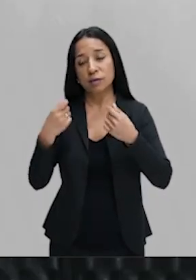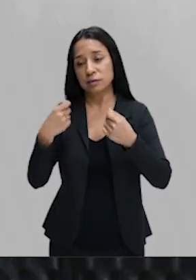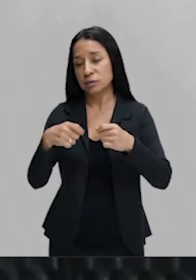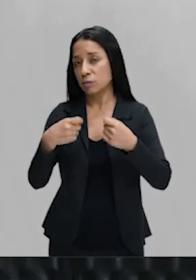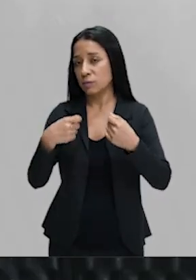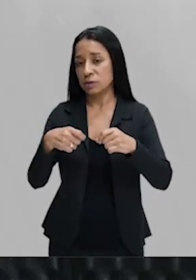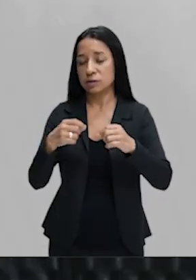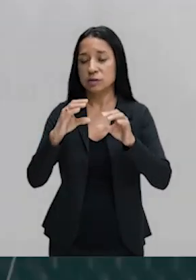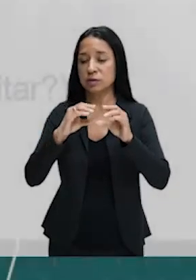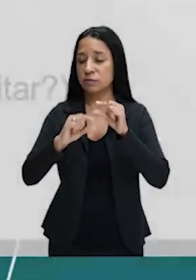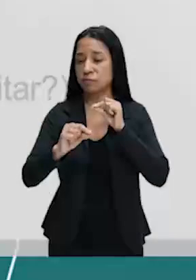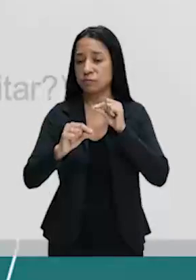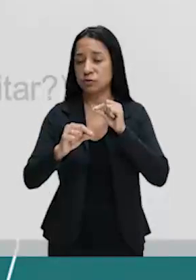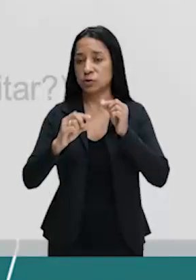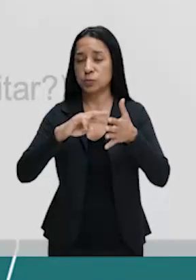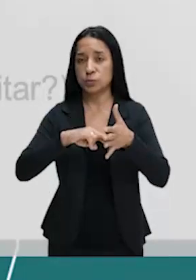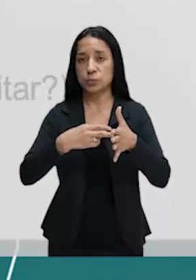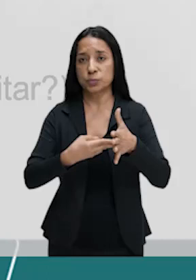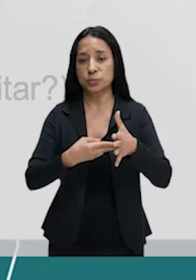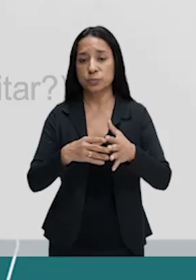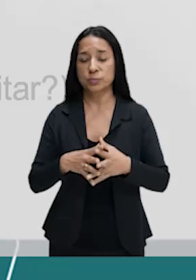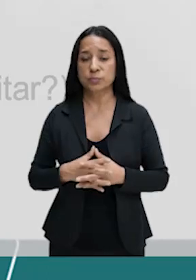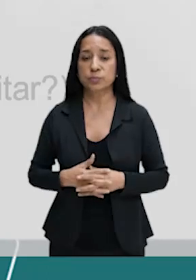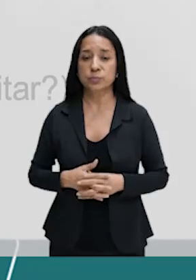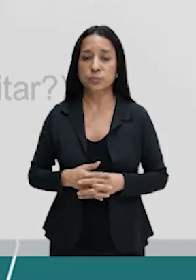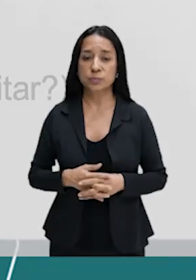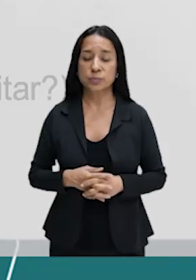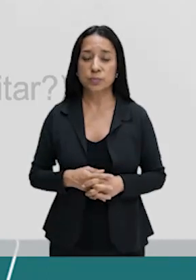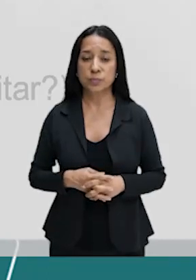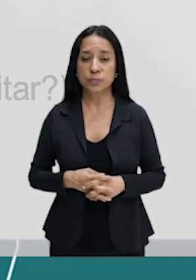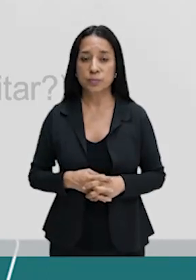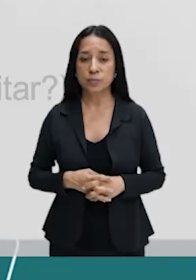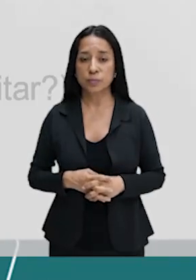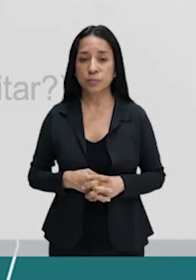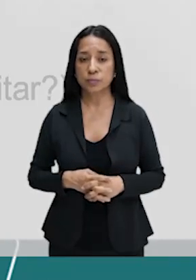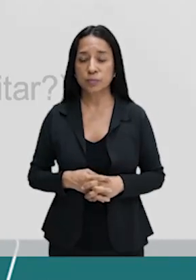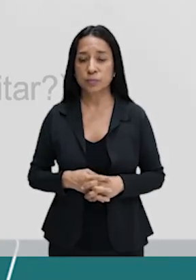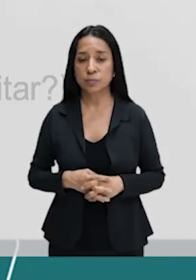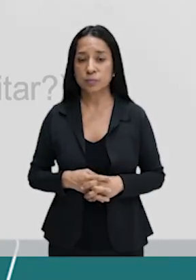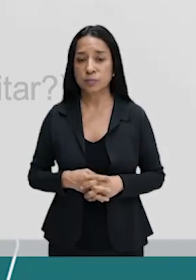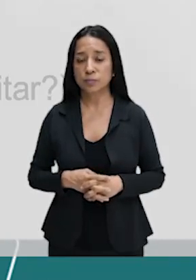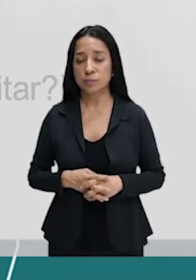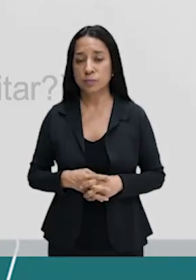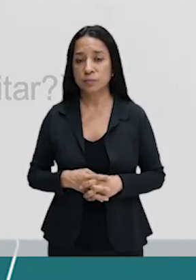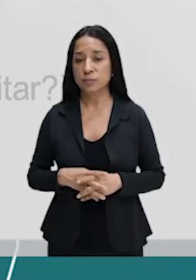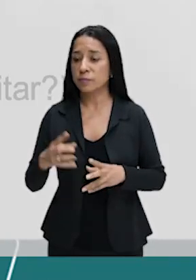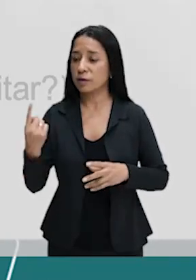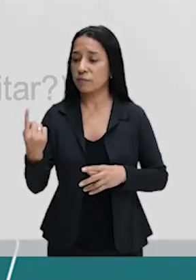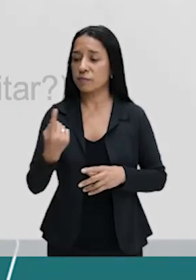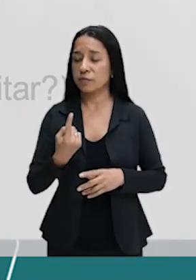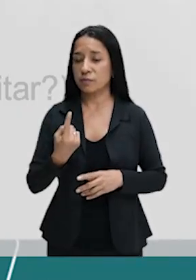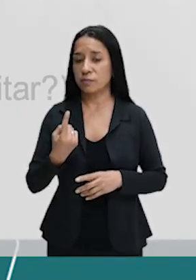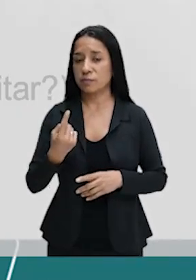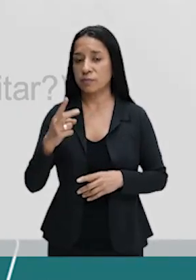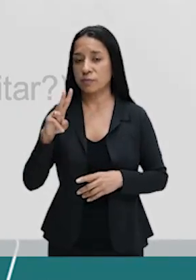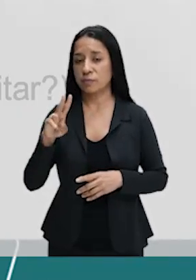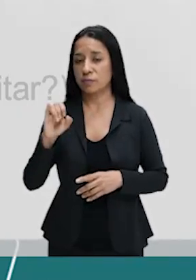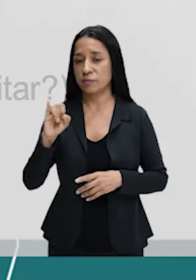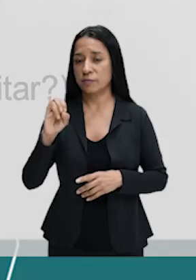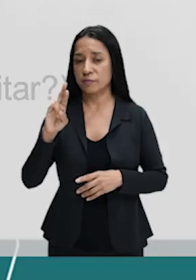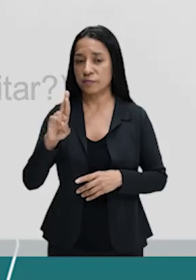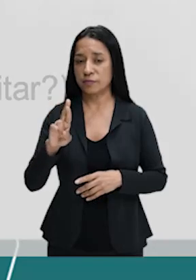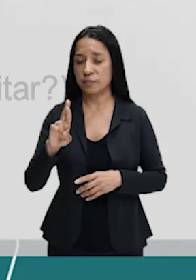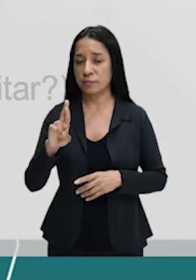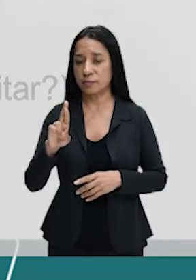falar, tá bom? Venir, venir, tá? Que é o verbo vir, vir. Então,